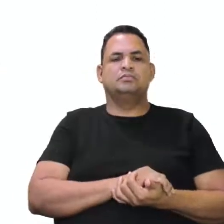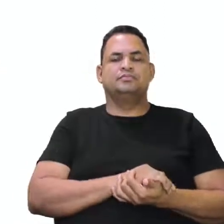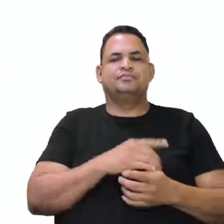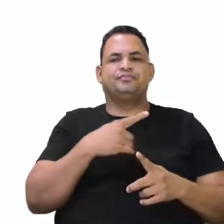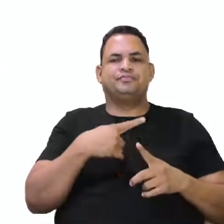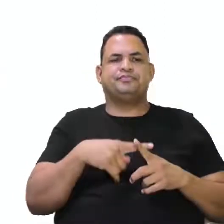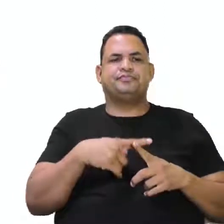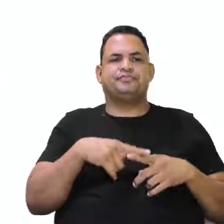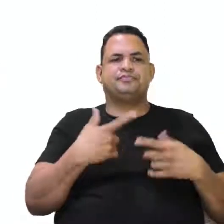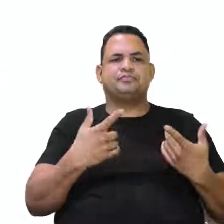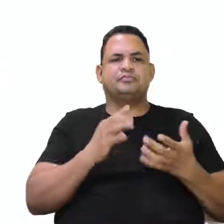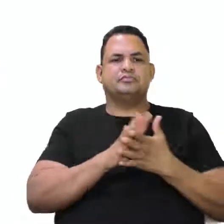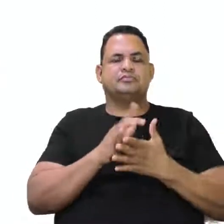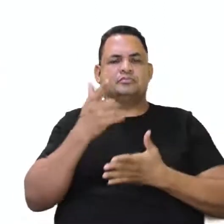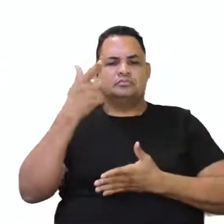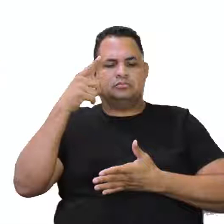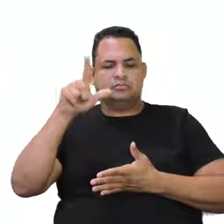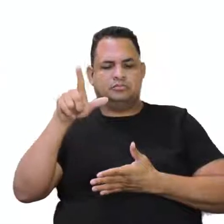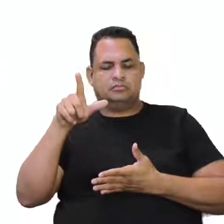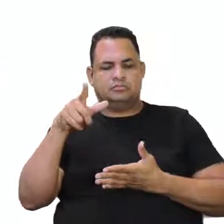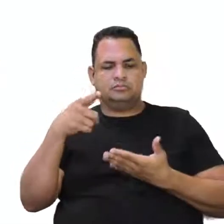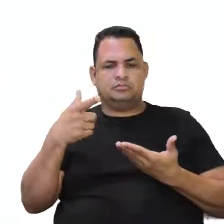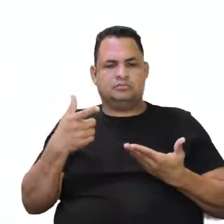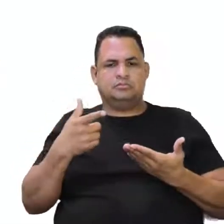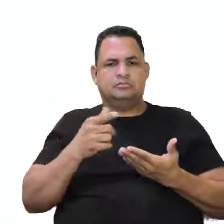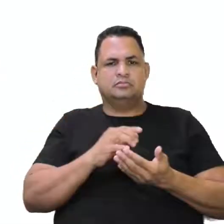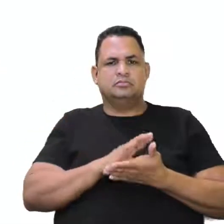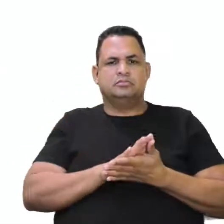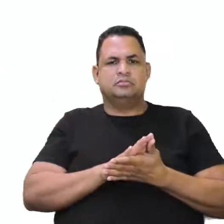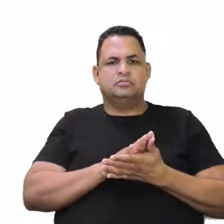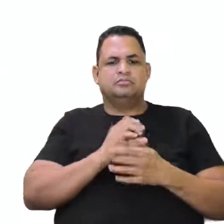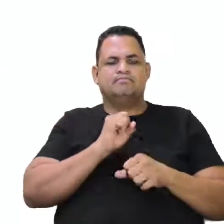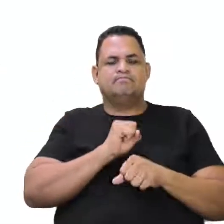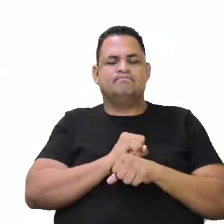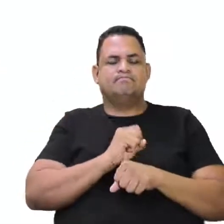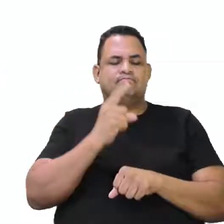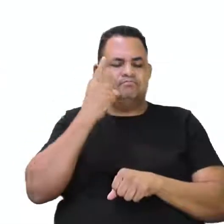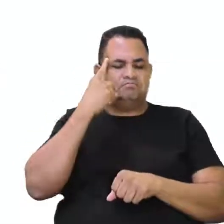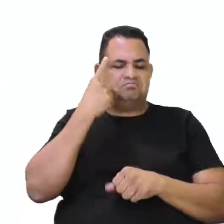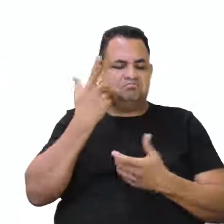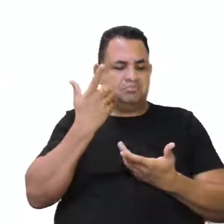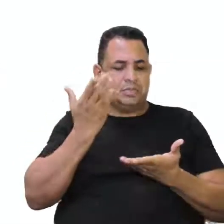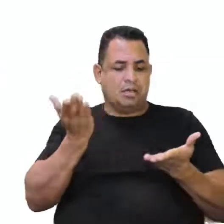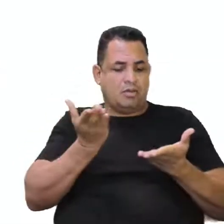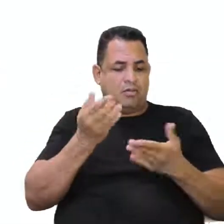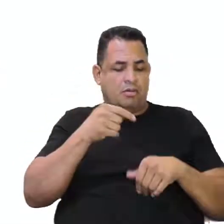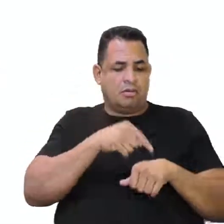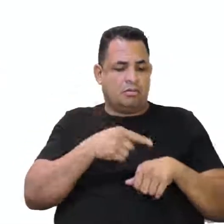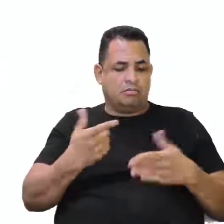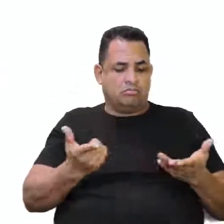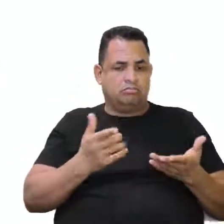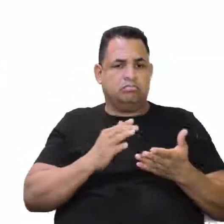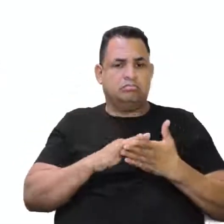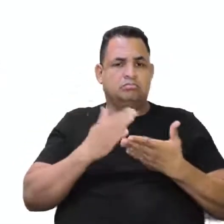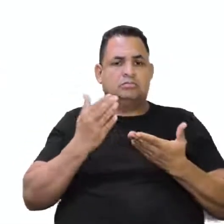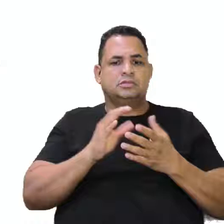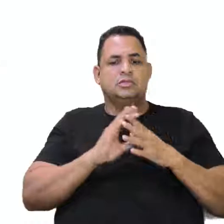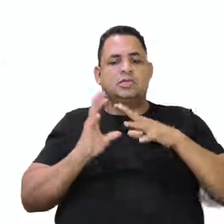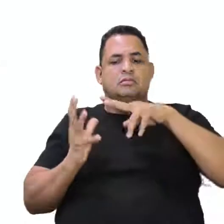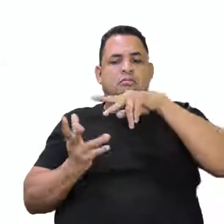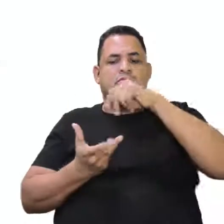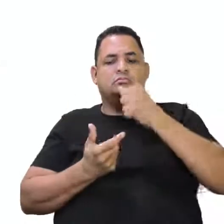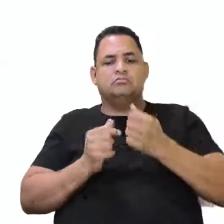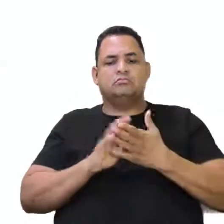as pessoas elas não conseguem parar de pensar tão pontual? Tem que pensar global,